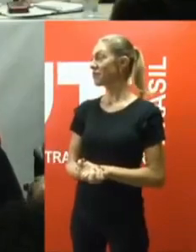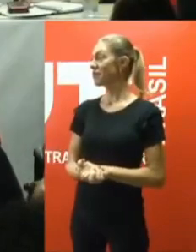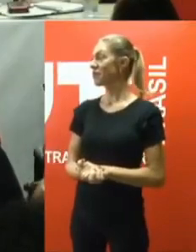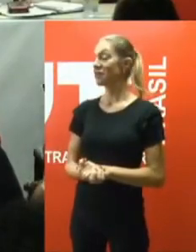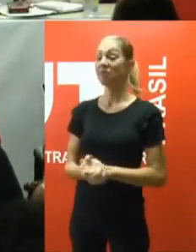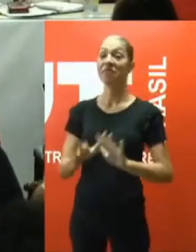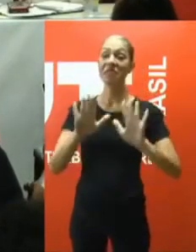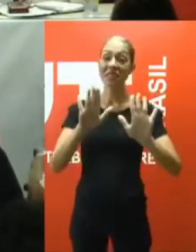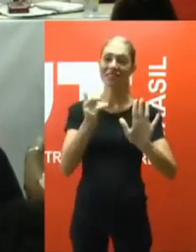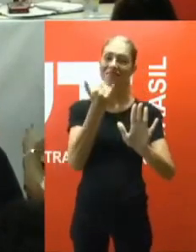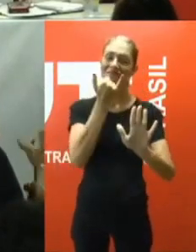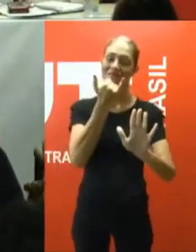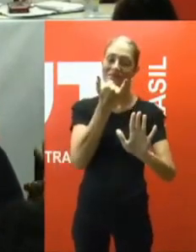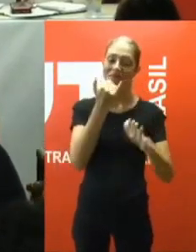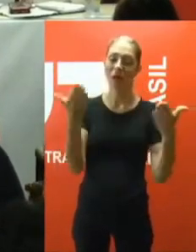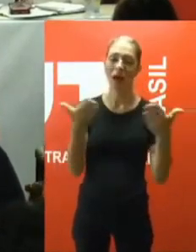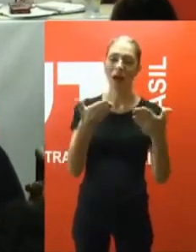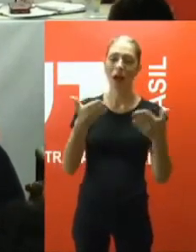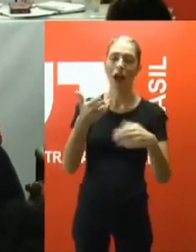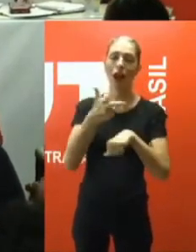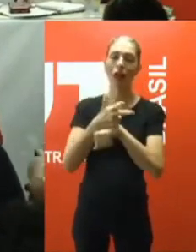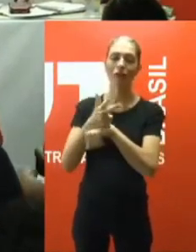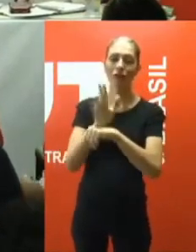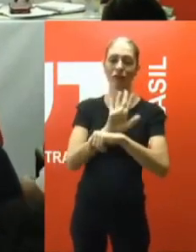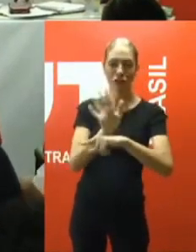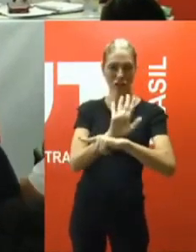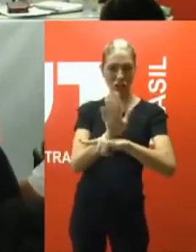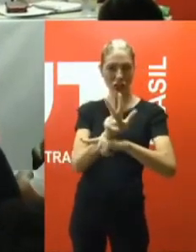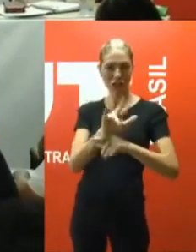Ah, vai passar um vídeo, desculpa.